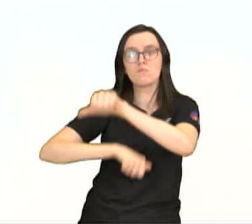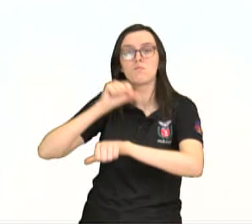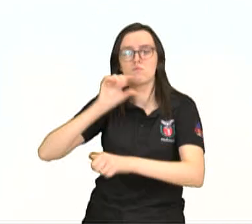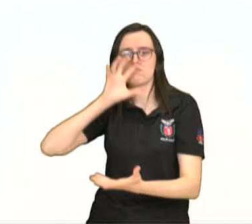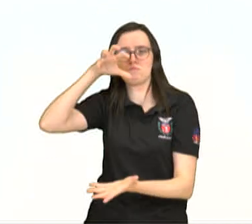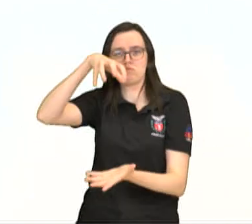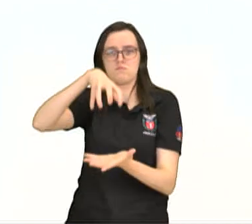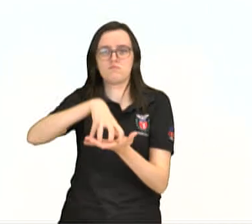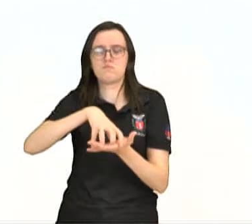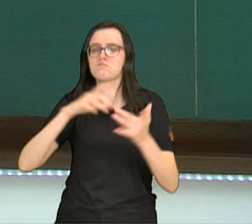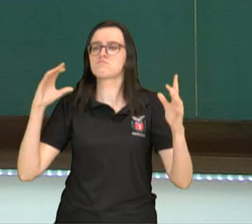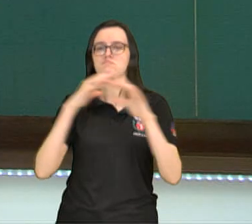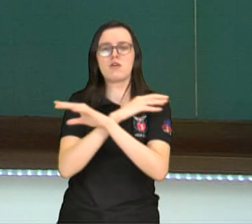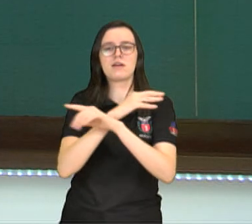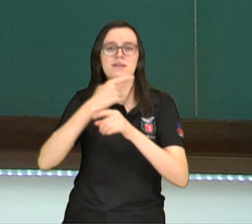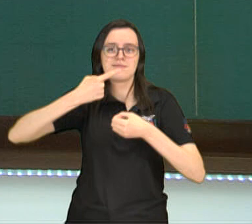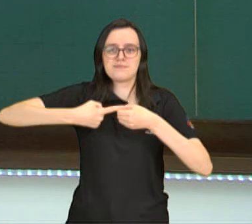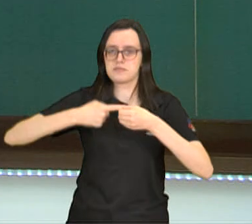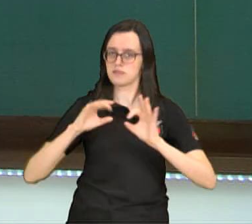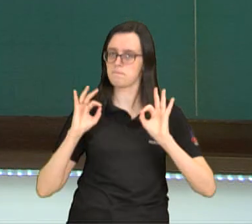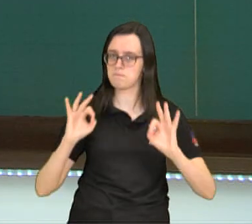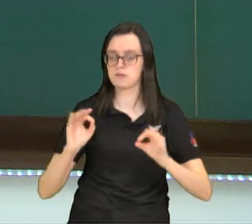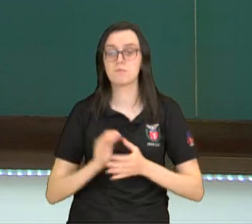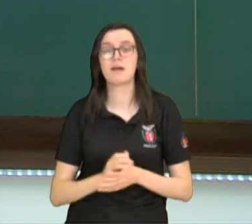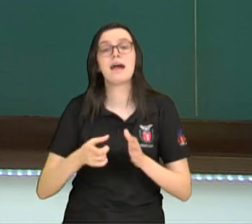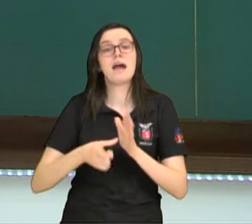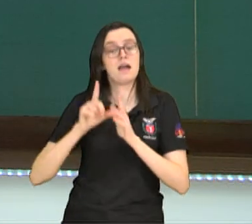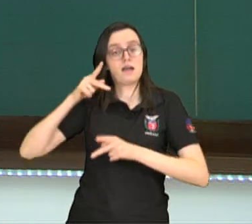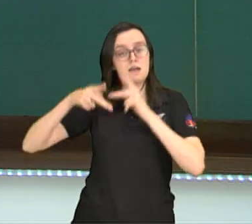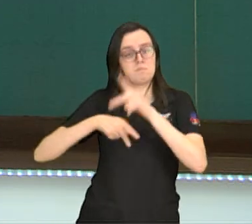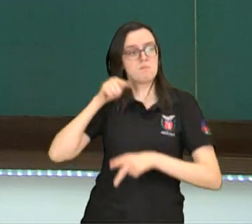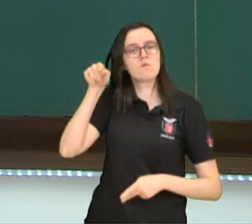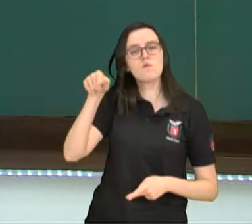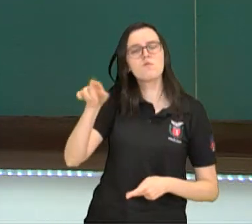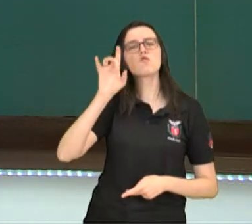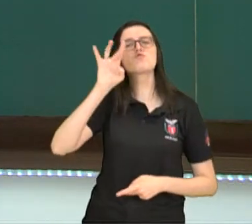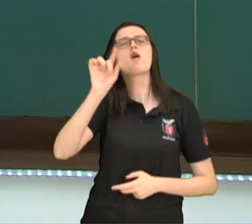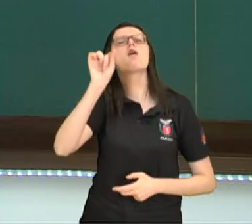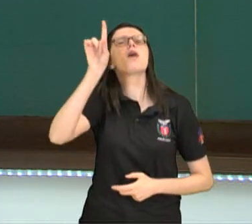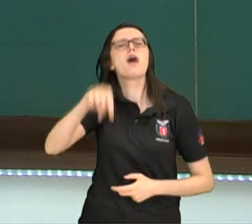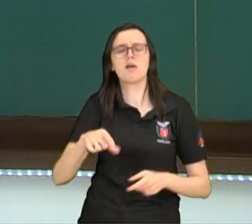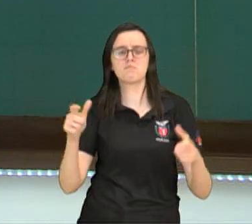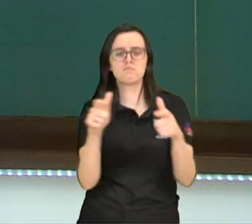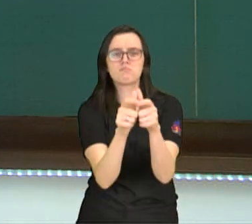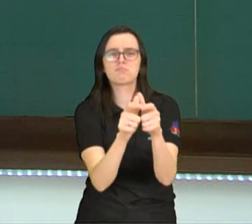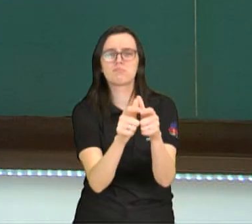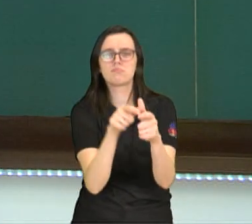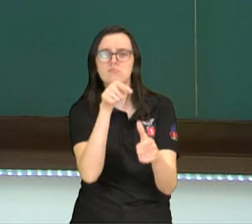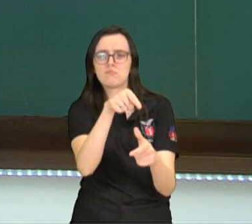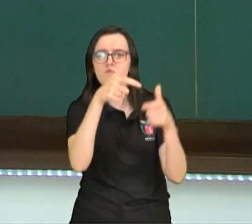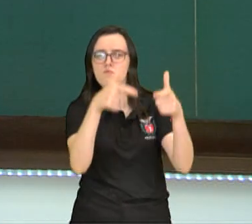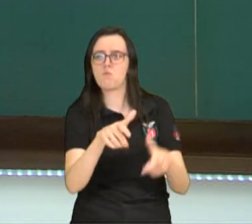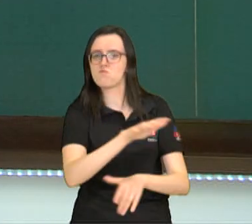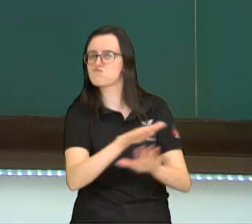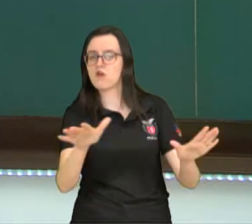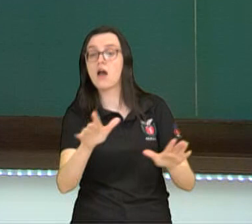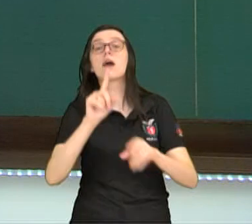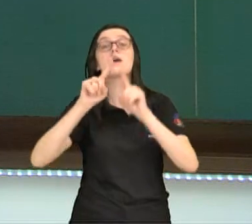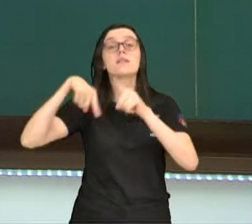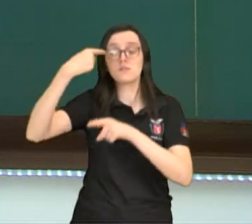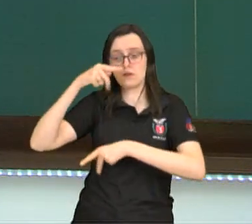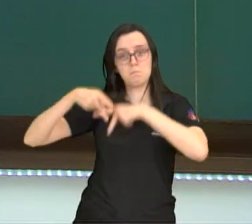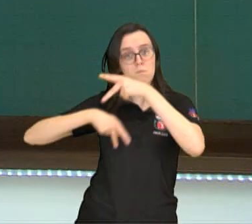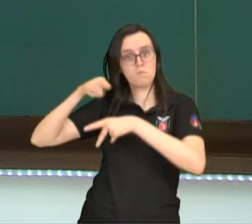centro urbano. Então, antes dos etruscos, Roma era apenas uma pequena vila, né? E a partir do momento em que os